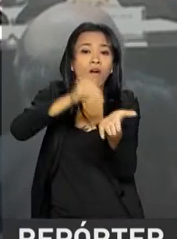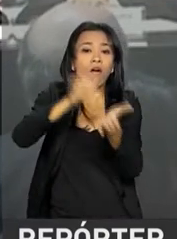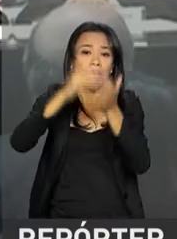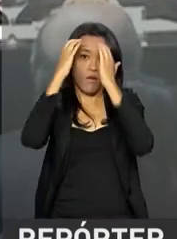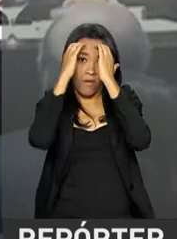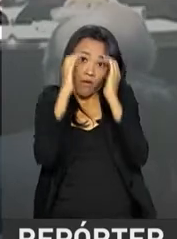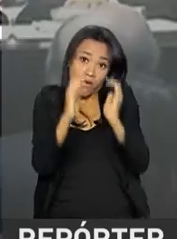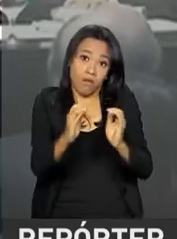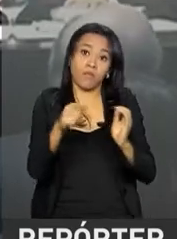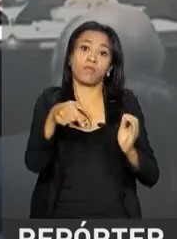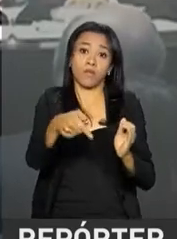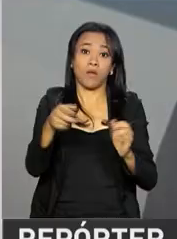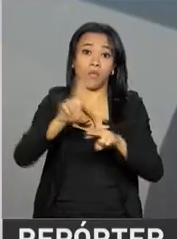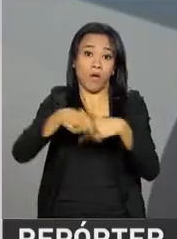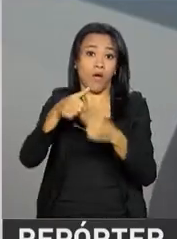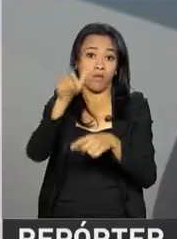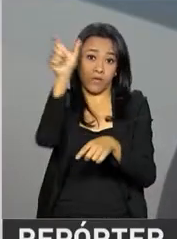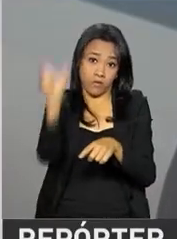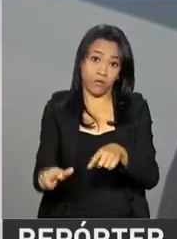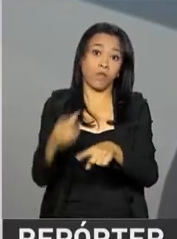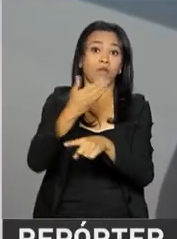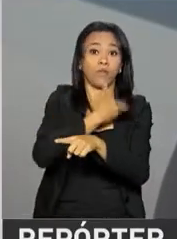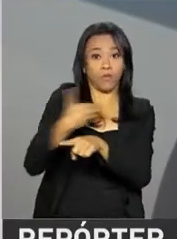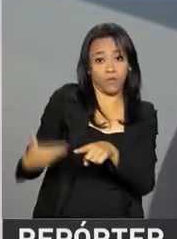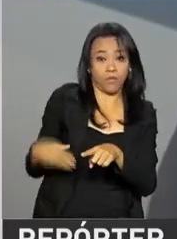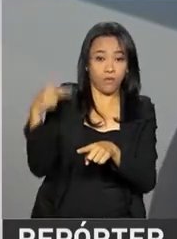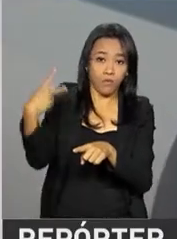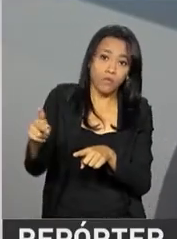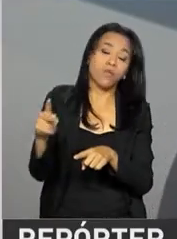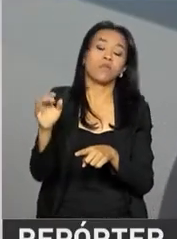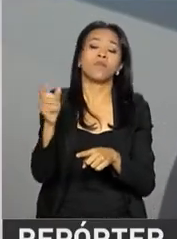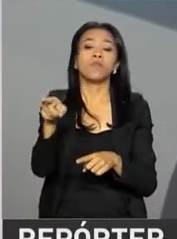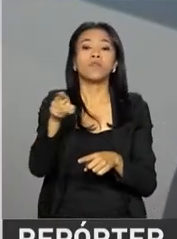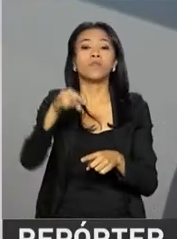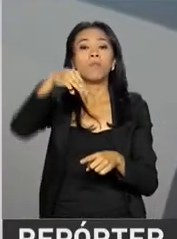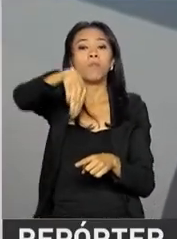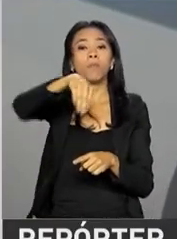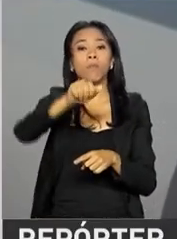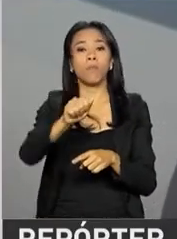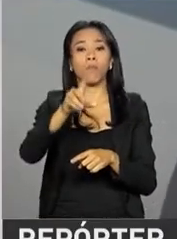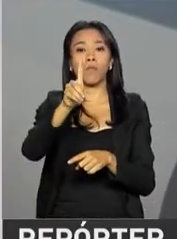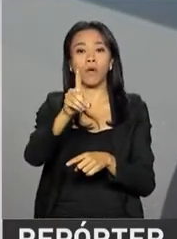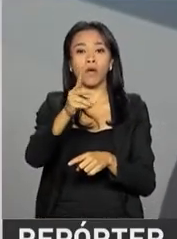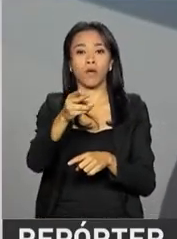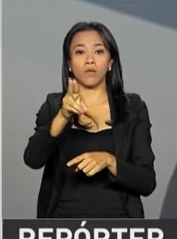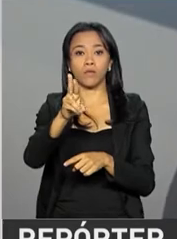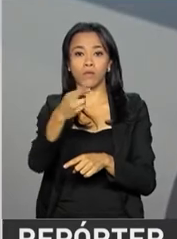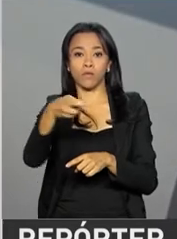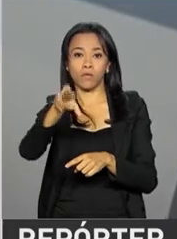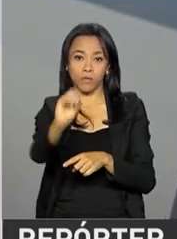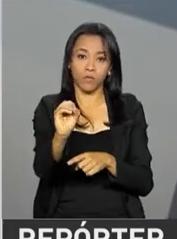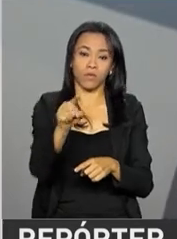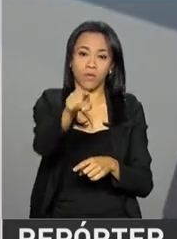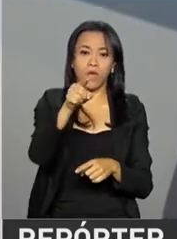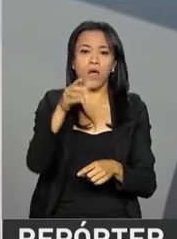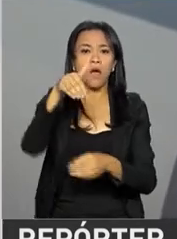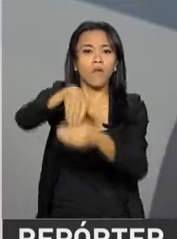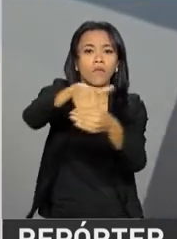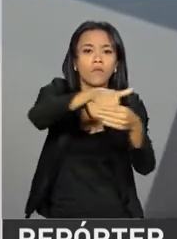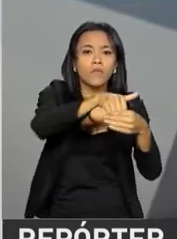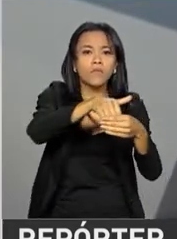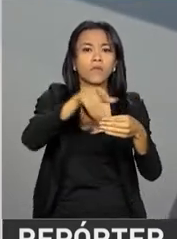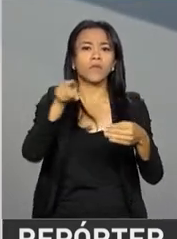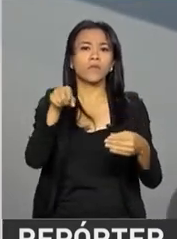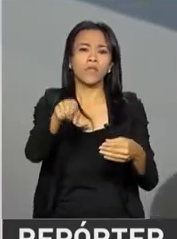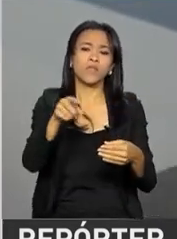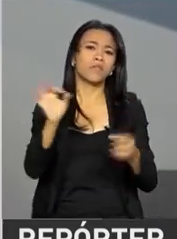do governo do presidente Maduro. Apelamos para que a Assembleia não fosse realizada, não fosse a reunião, a eleição não se desse, para que ela